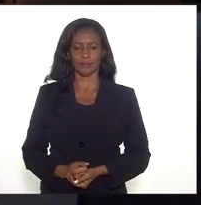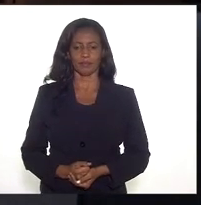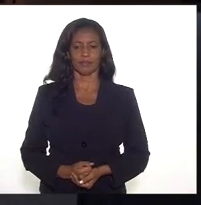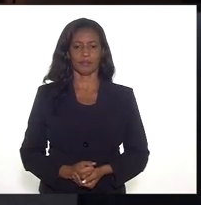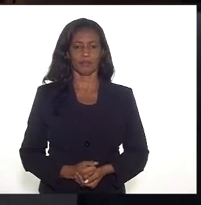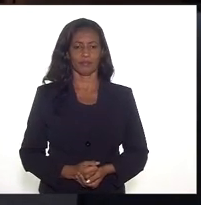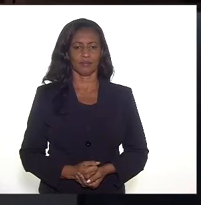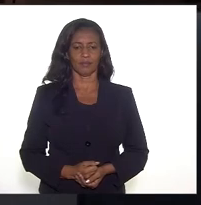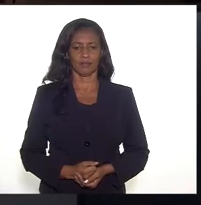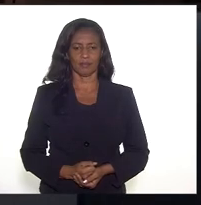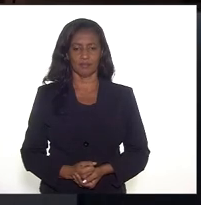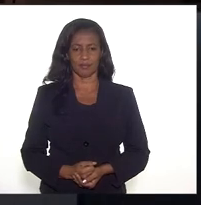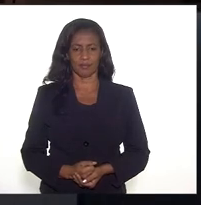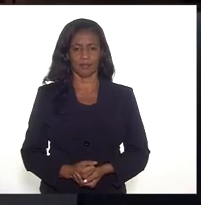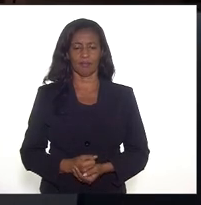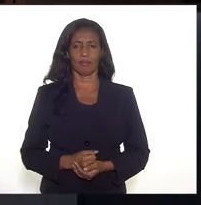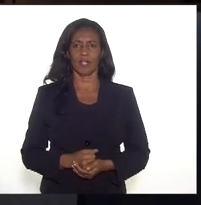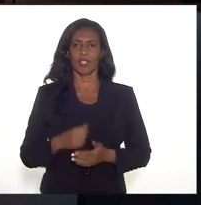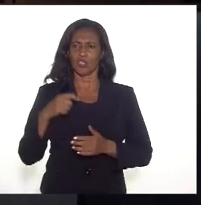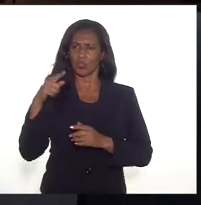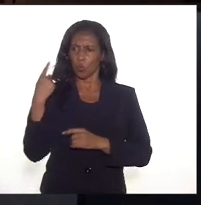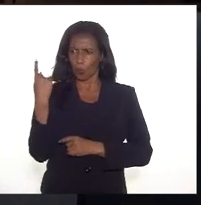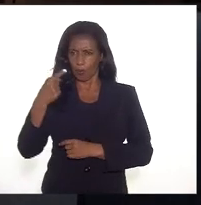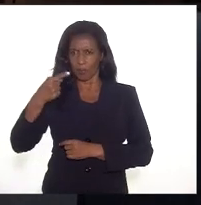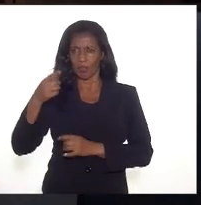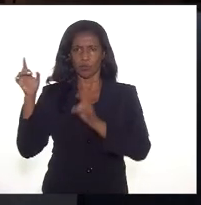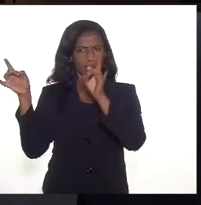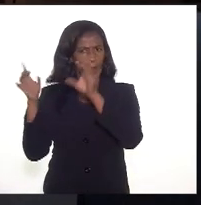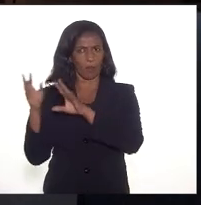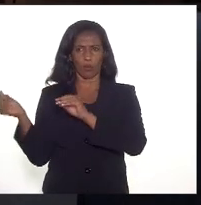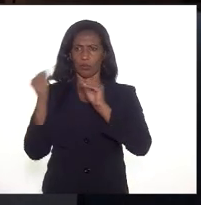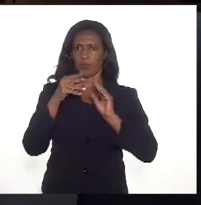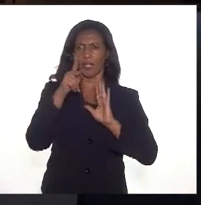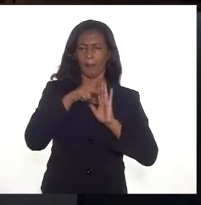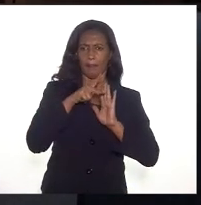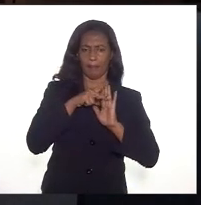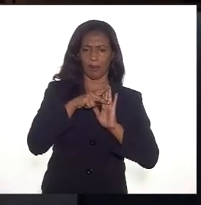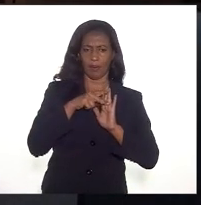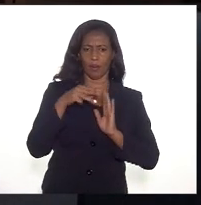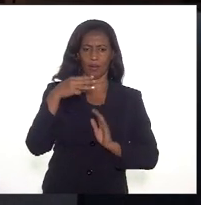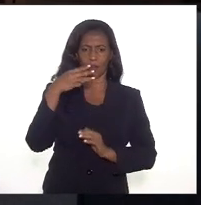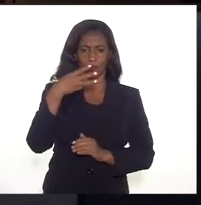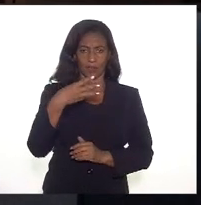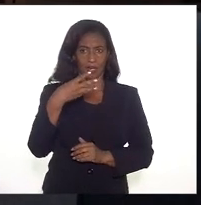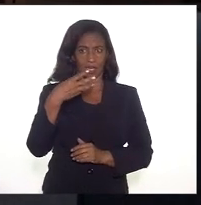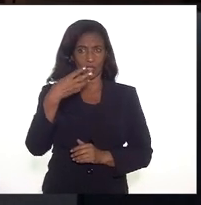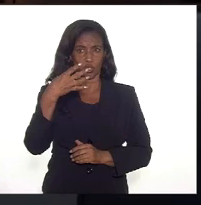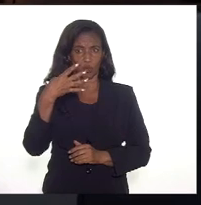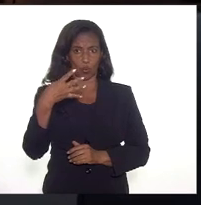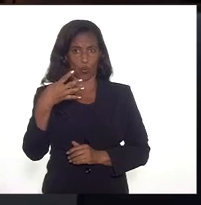comissões, estão prontos para vir a pauta. O 3425... É 345.